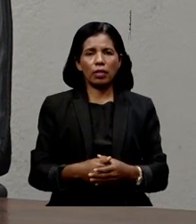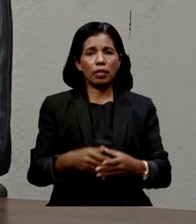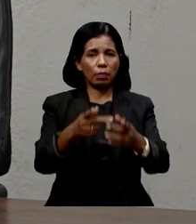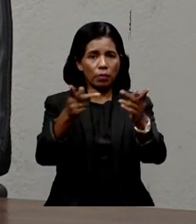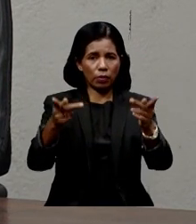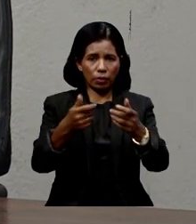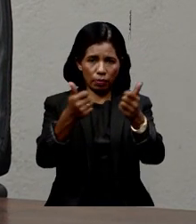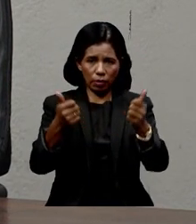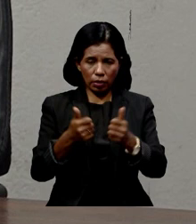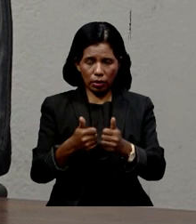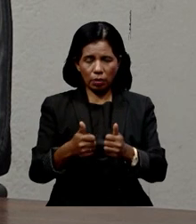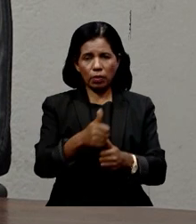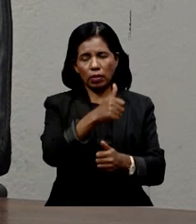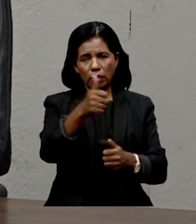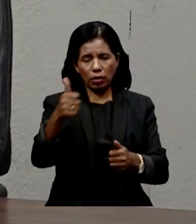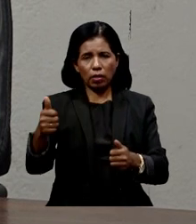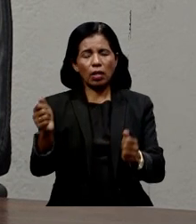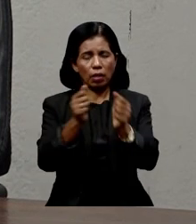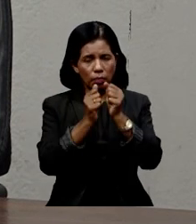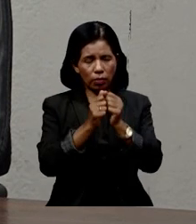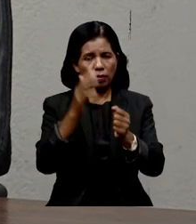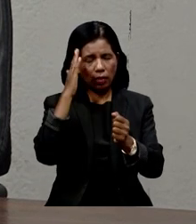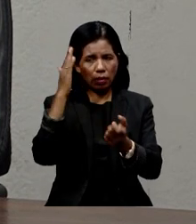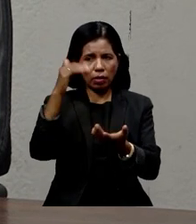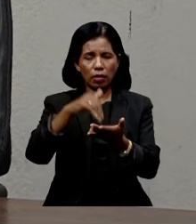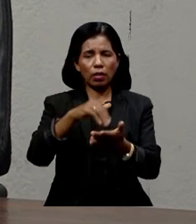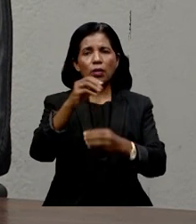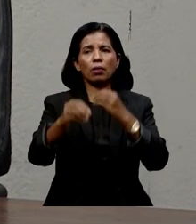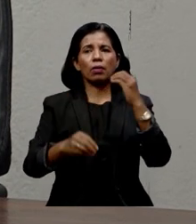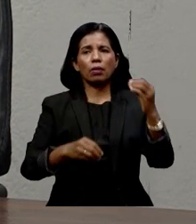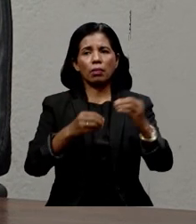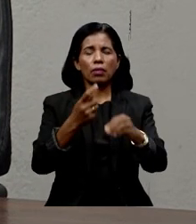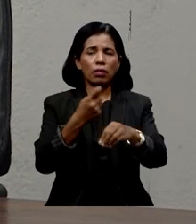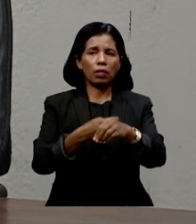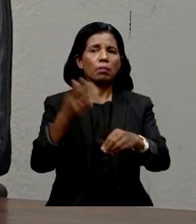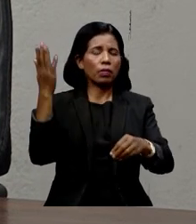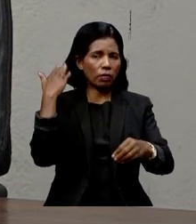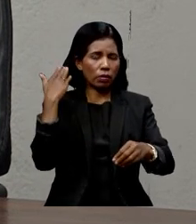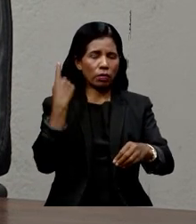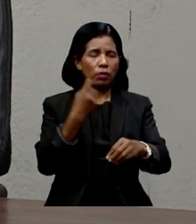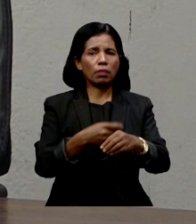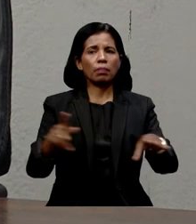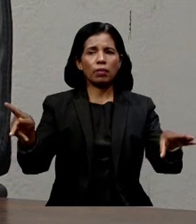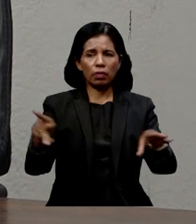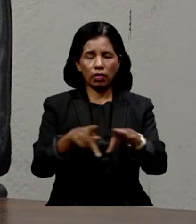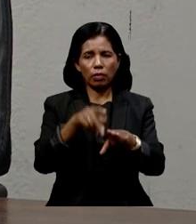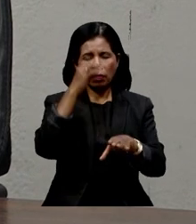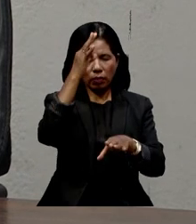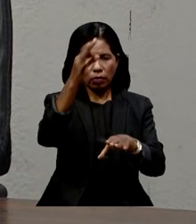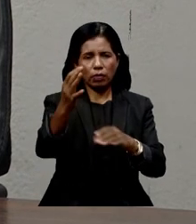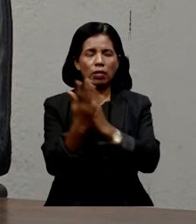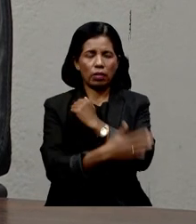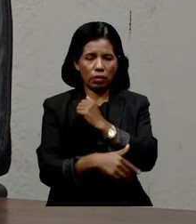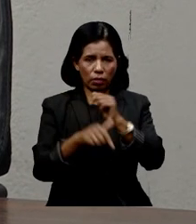A tu também é muito halo reflexão, né? Quando vai passado, quando vai presente no futuro nação de